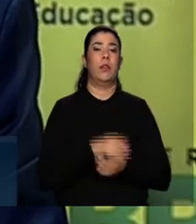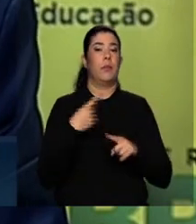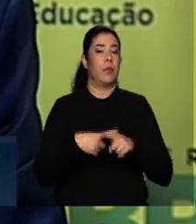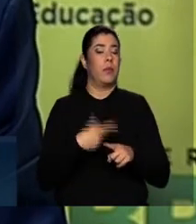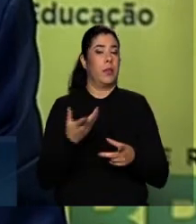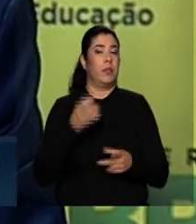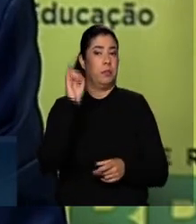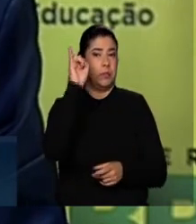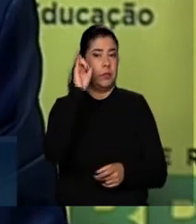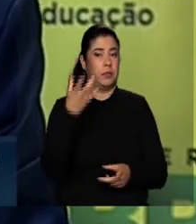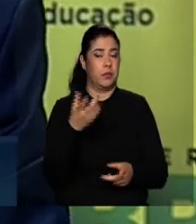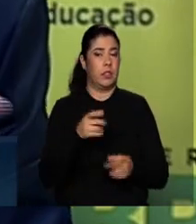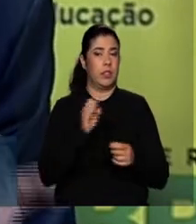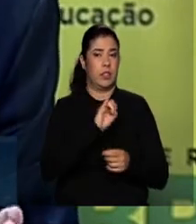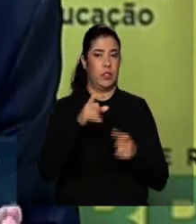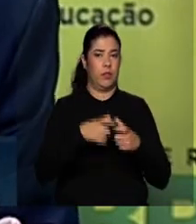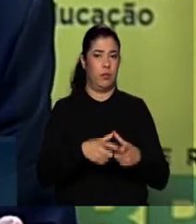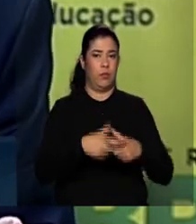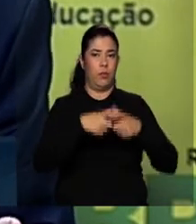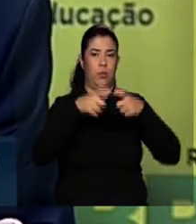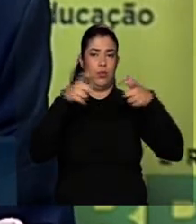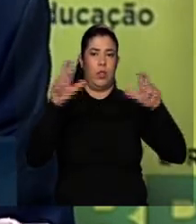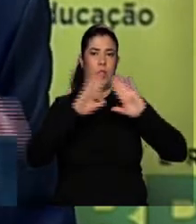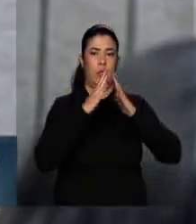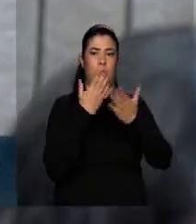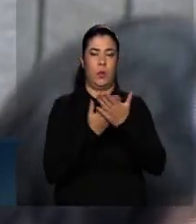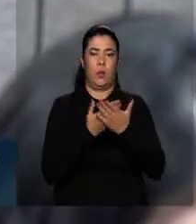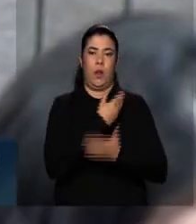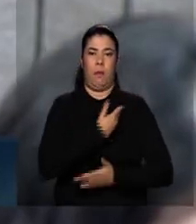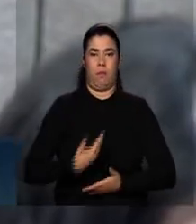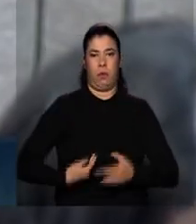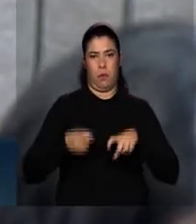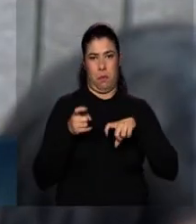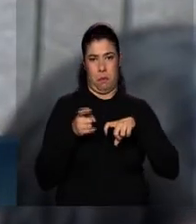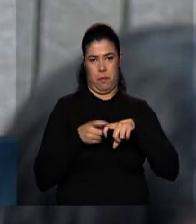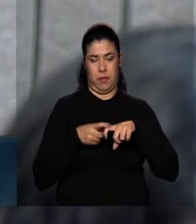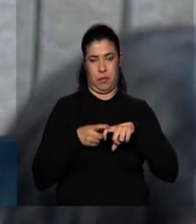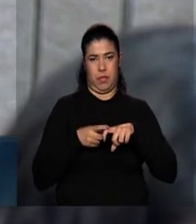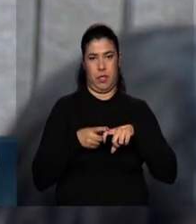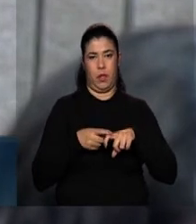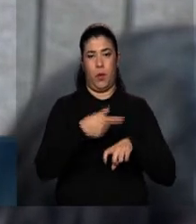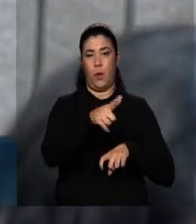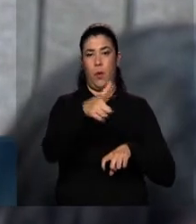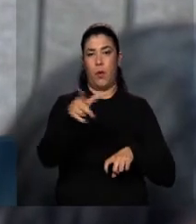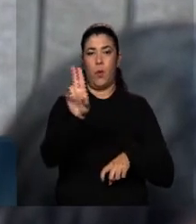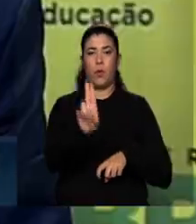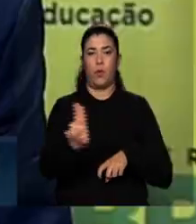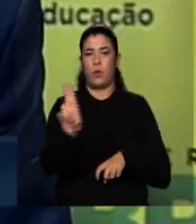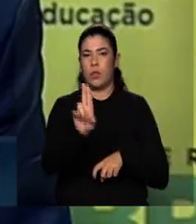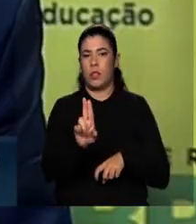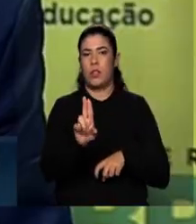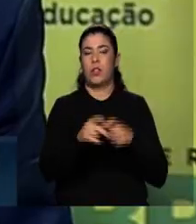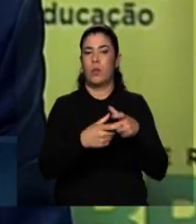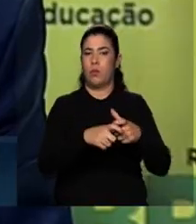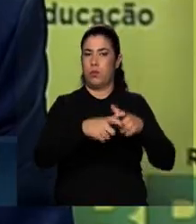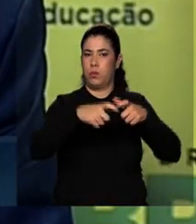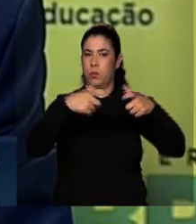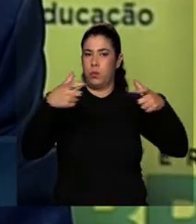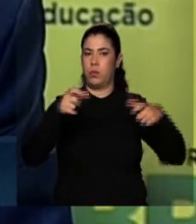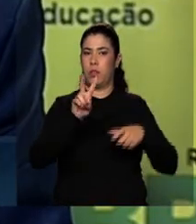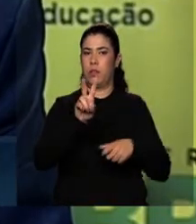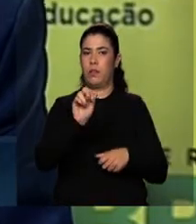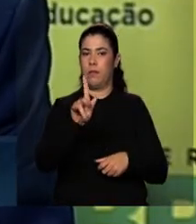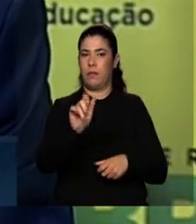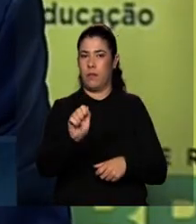maneira de fazer a expansão das escolas públicas, isso é muito importante, porque muitas universidades não só ampliaram as vagas,